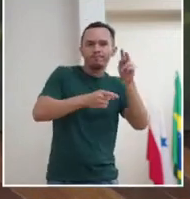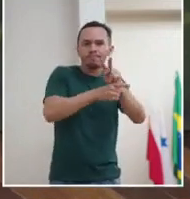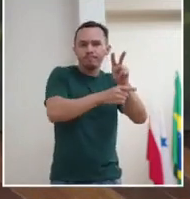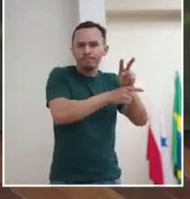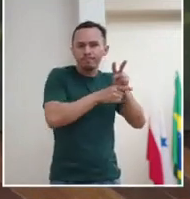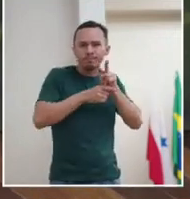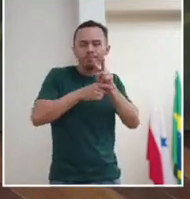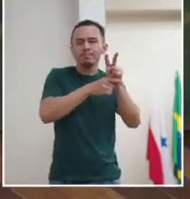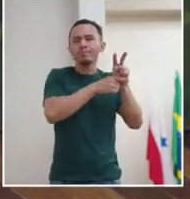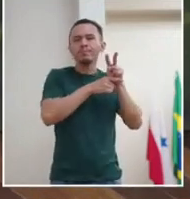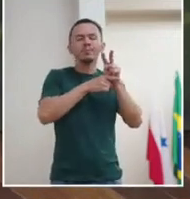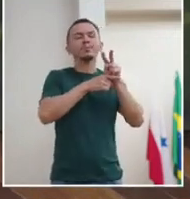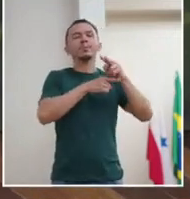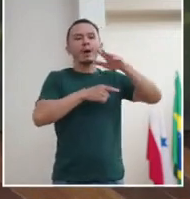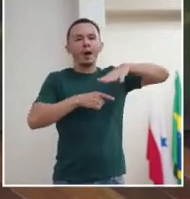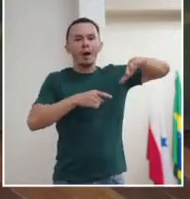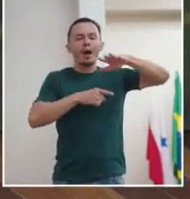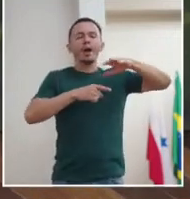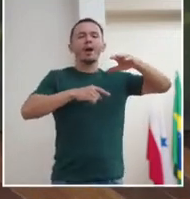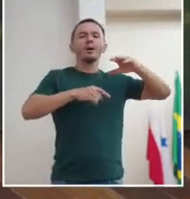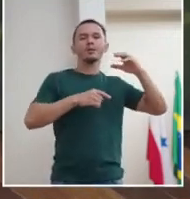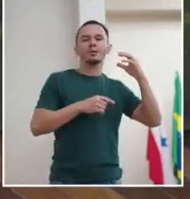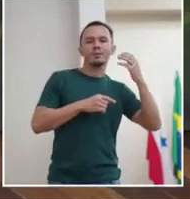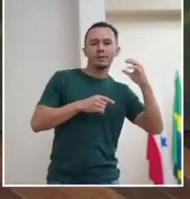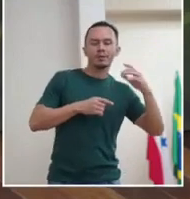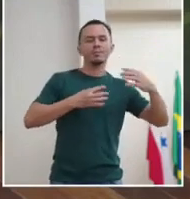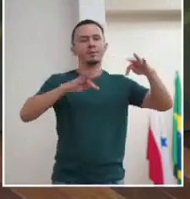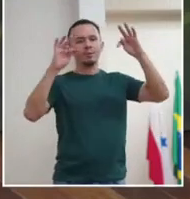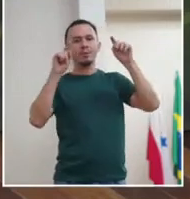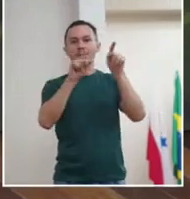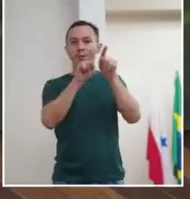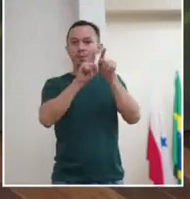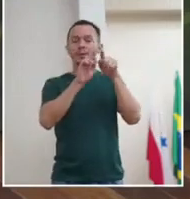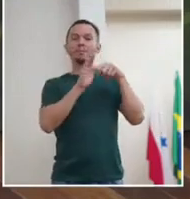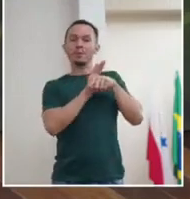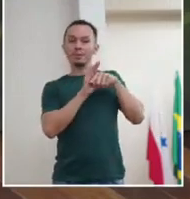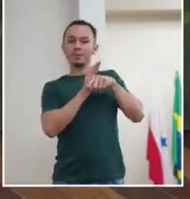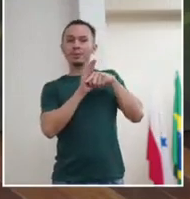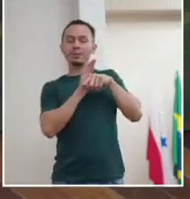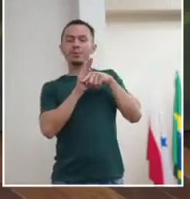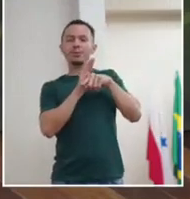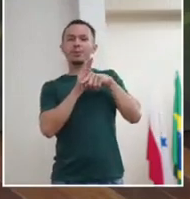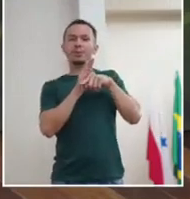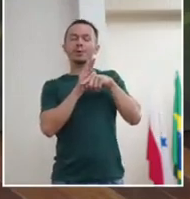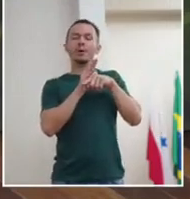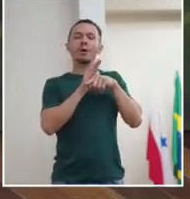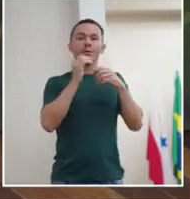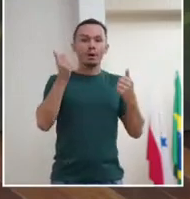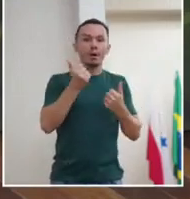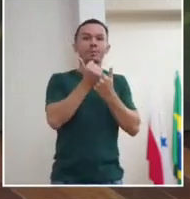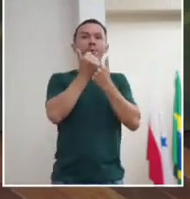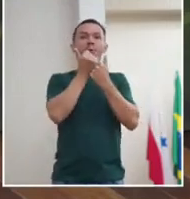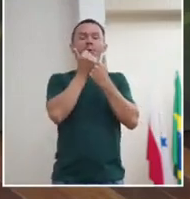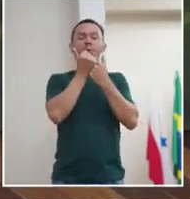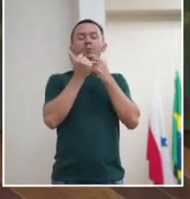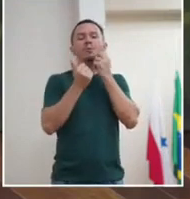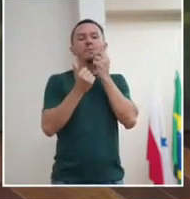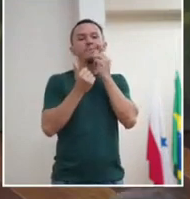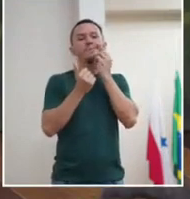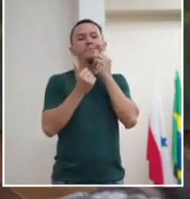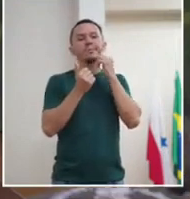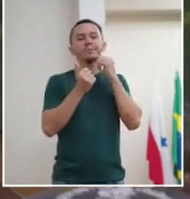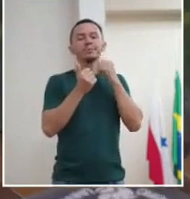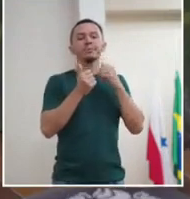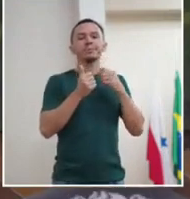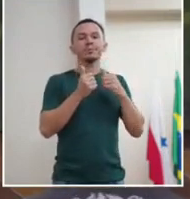Tecnologia, e ela foi pesquisadora, colaboradora no projeto de reestruturação do